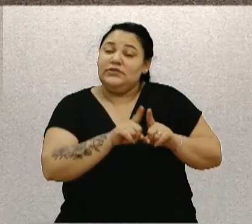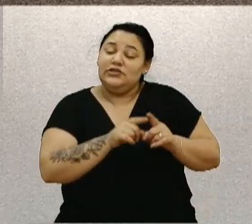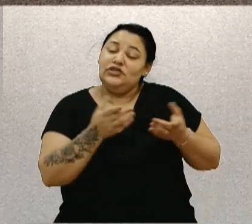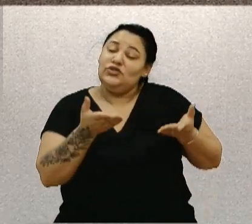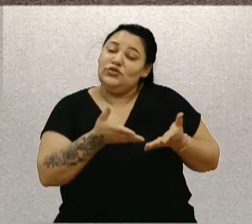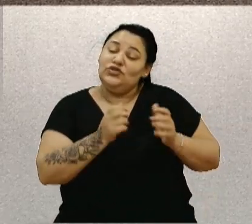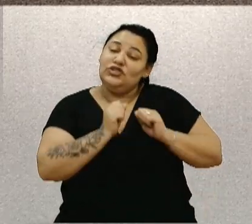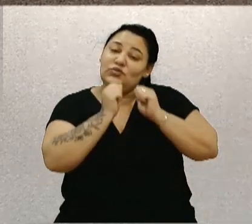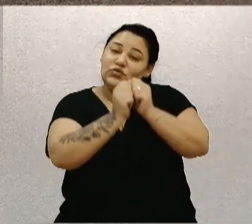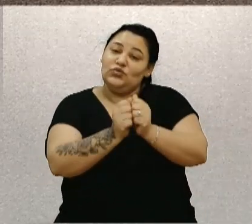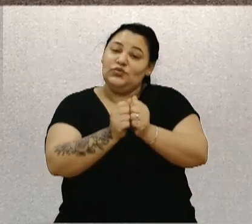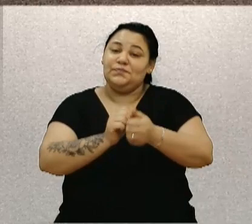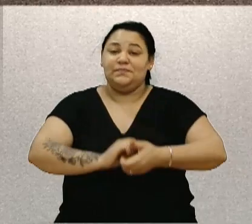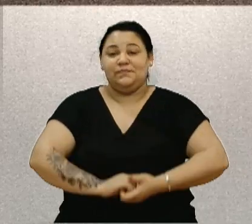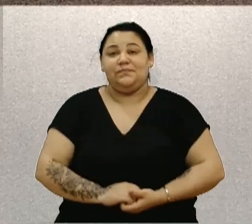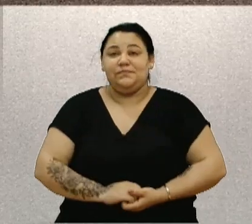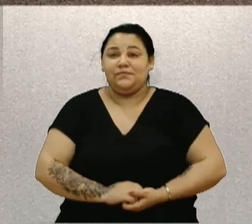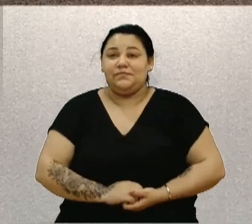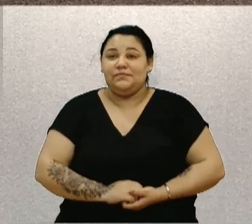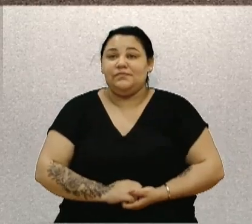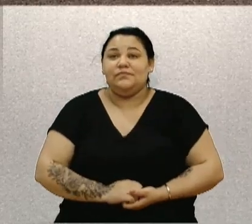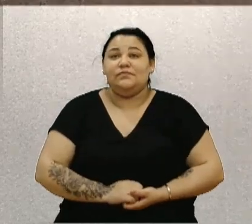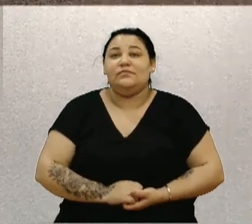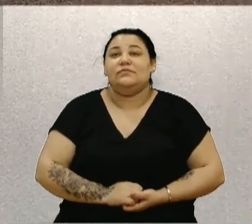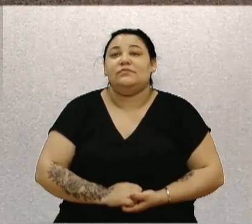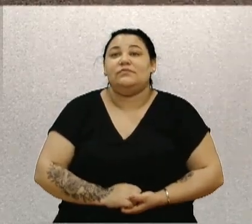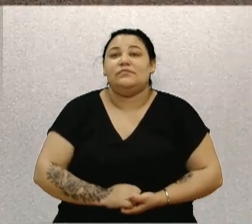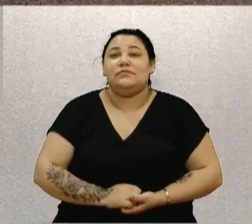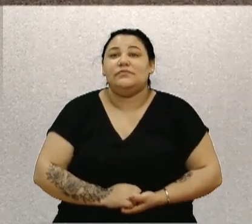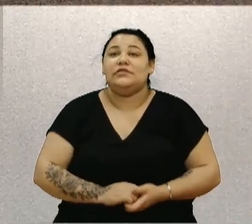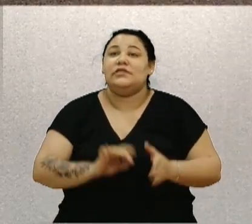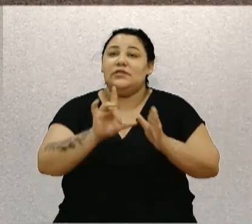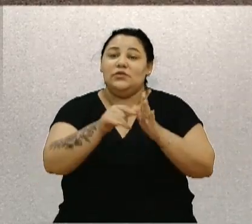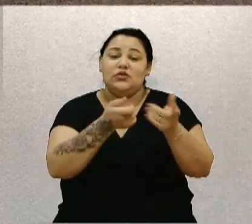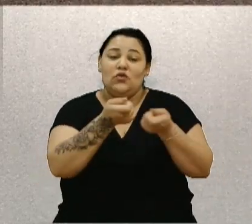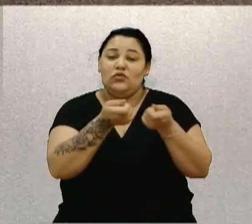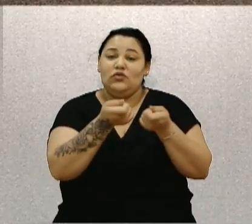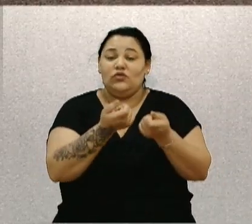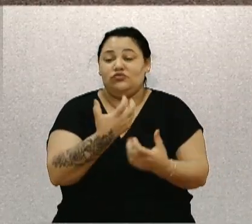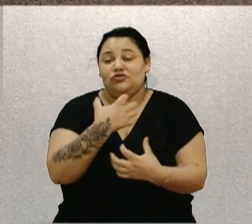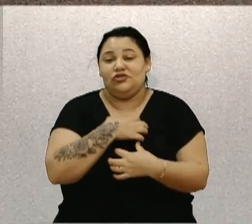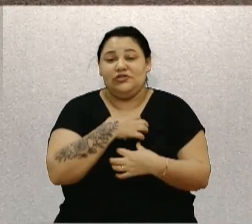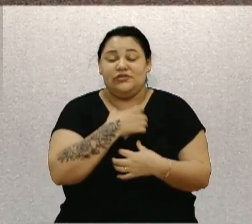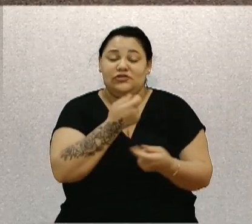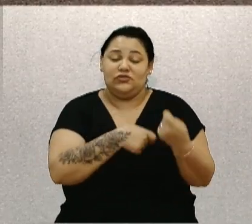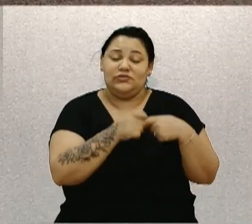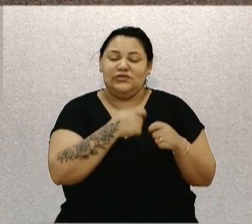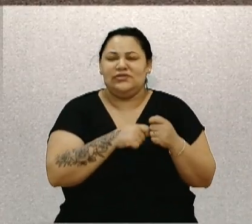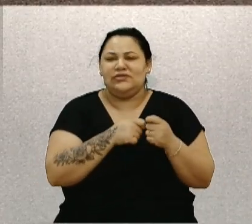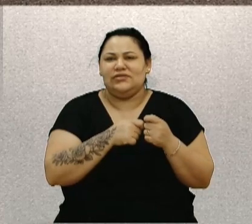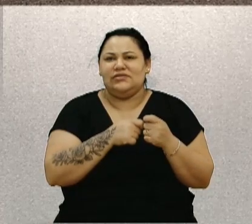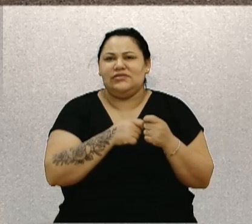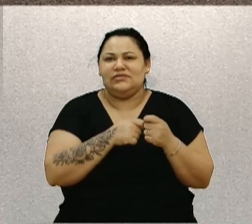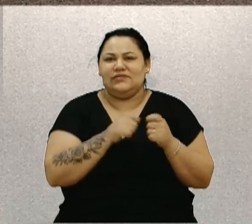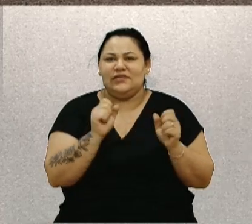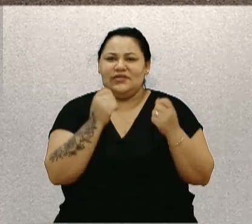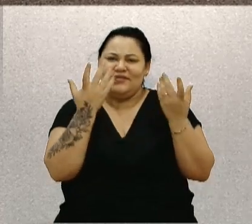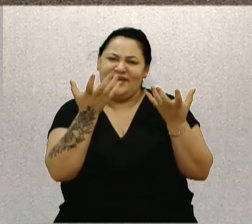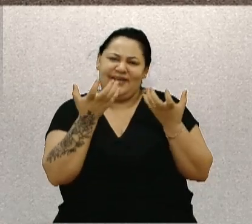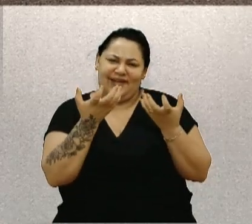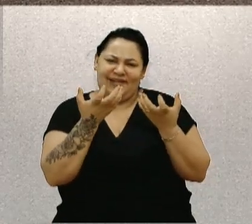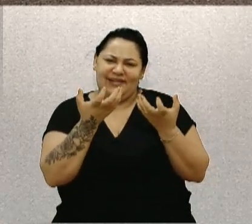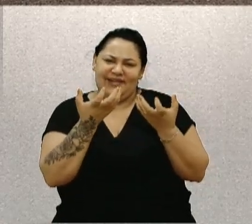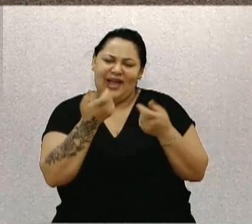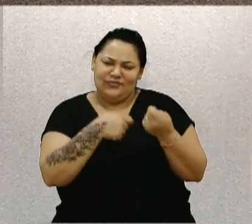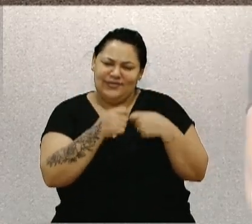juntos. Então, depois que geriu da forma que geriu a Festa da Uva, querem gerir Caxias agora. Então, a gente sabe que já